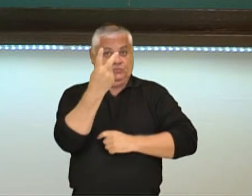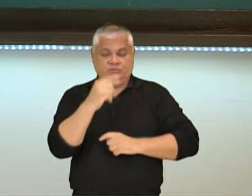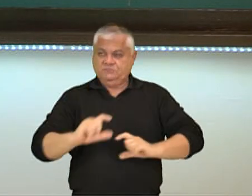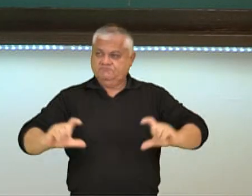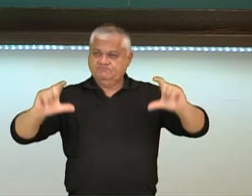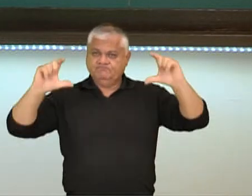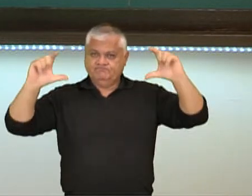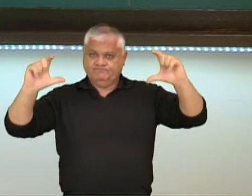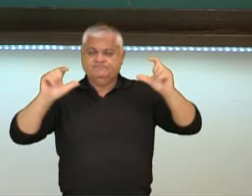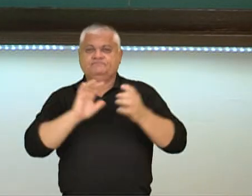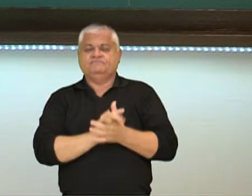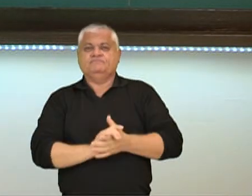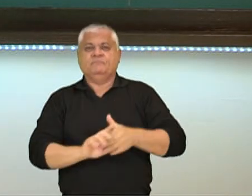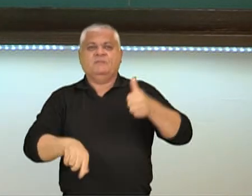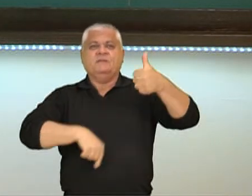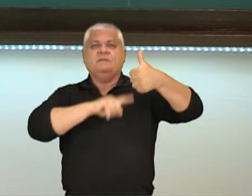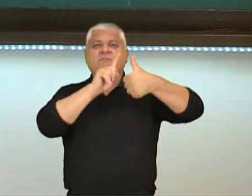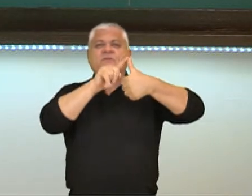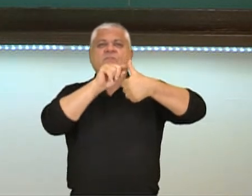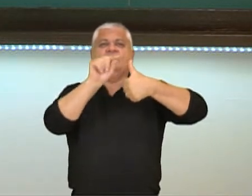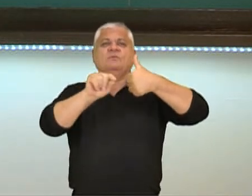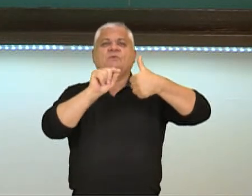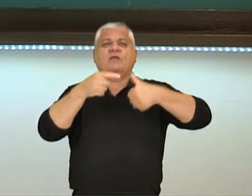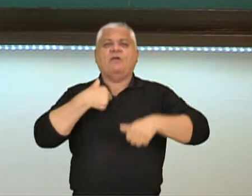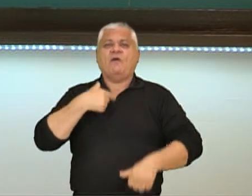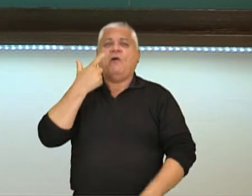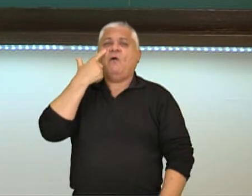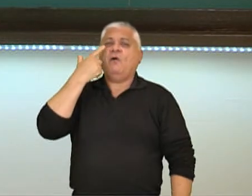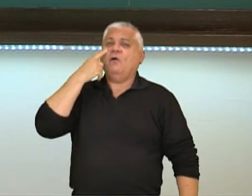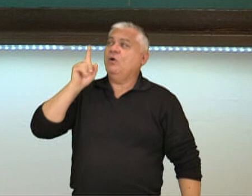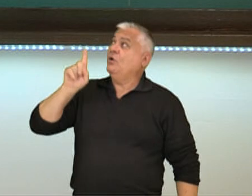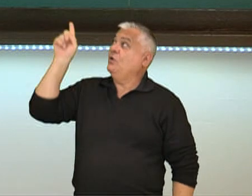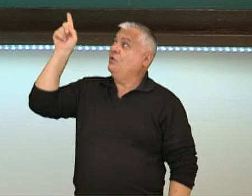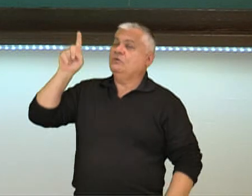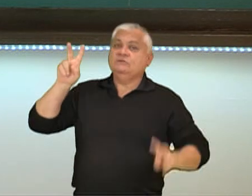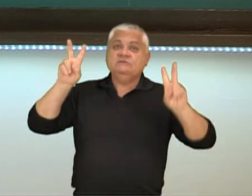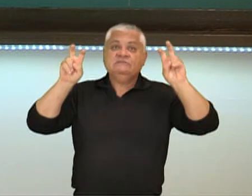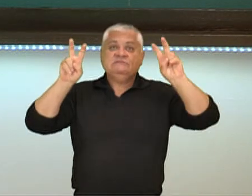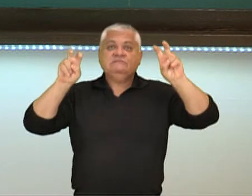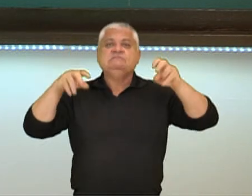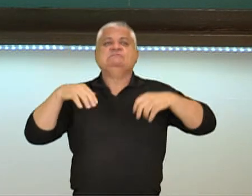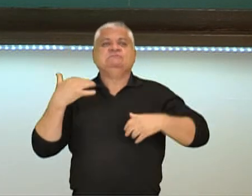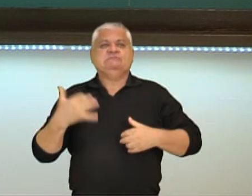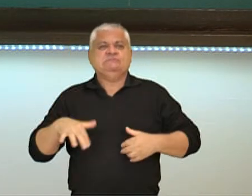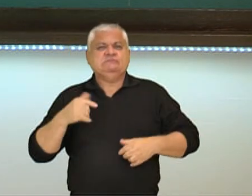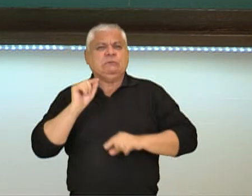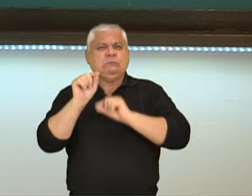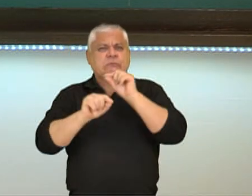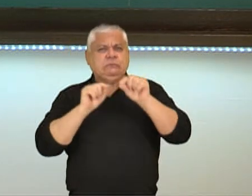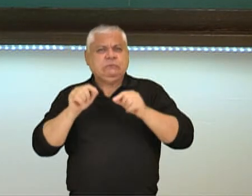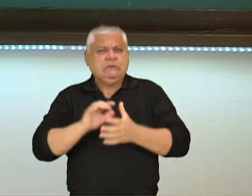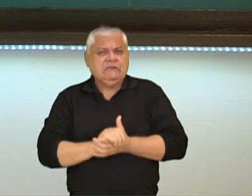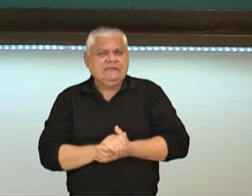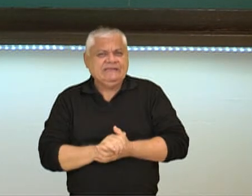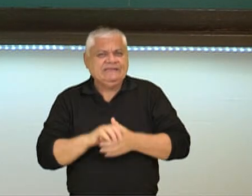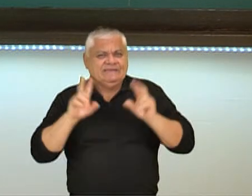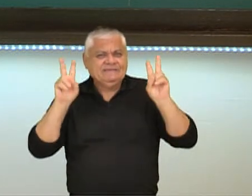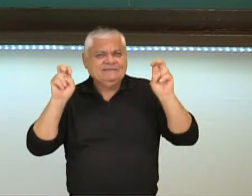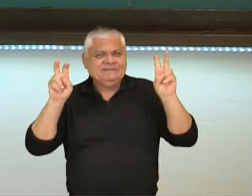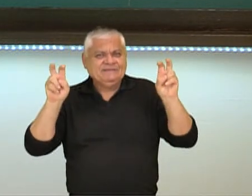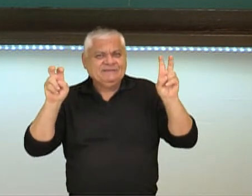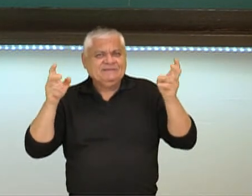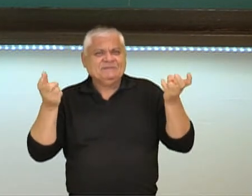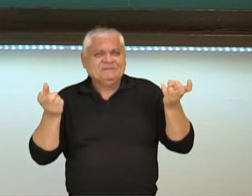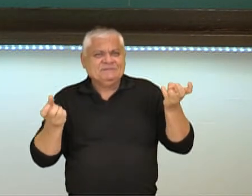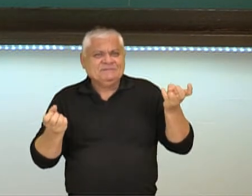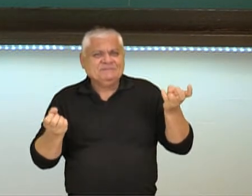reportagens. Primeiro que tu vai ver aqui é essa aqui. Olha só o título, gente. Veja que título, no mínimo,